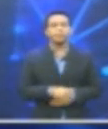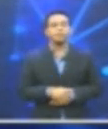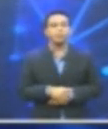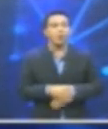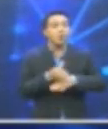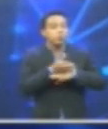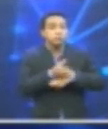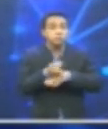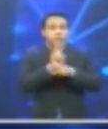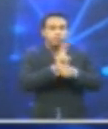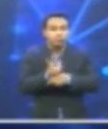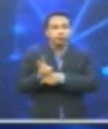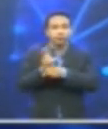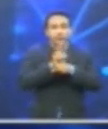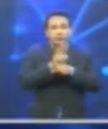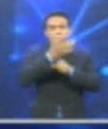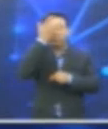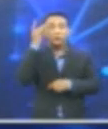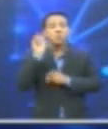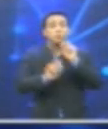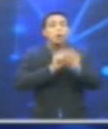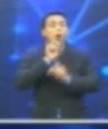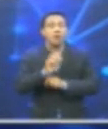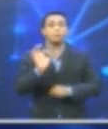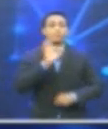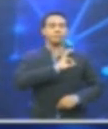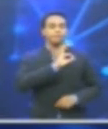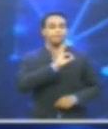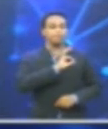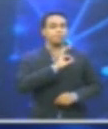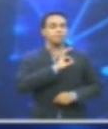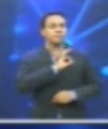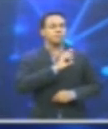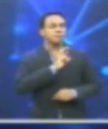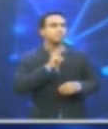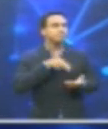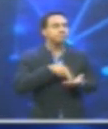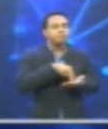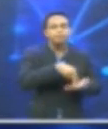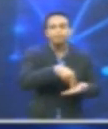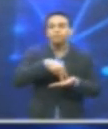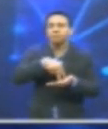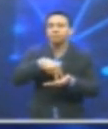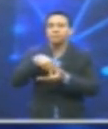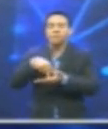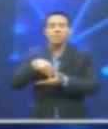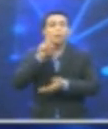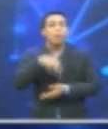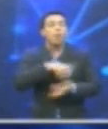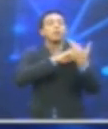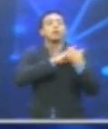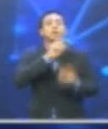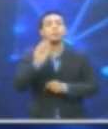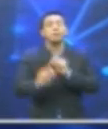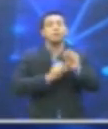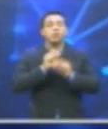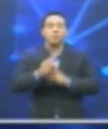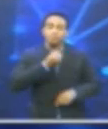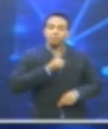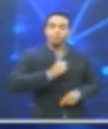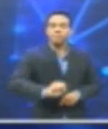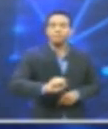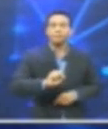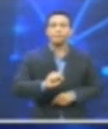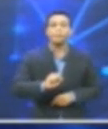que significa a polícia de proximidade, é responsável para combater, para diminuir a violência em